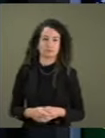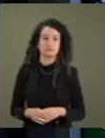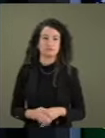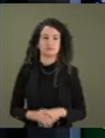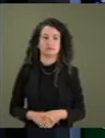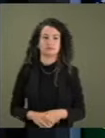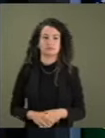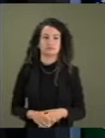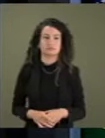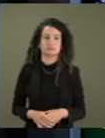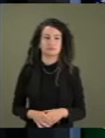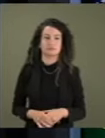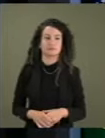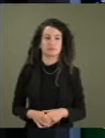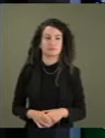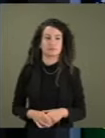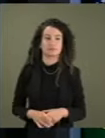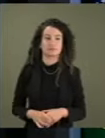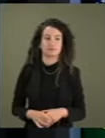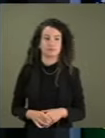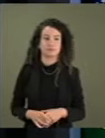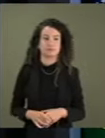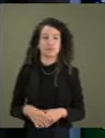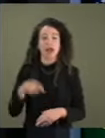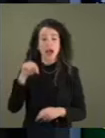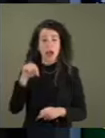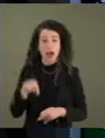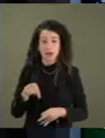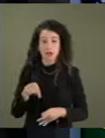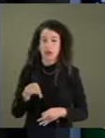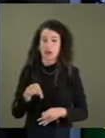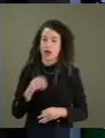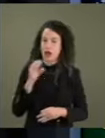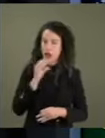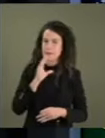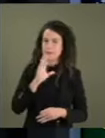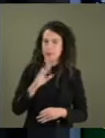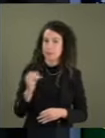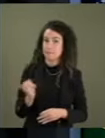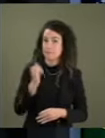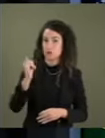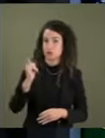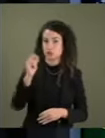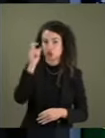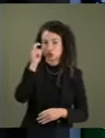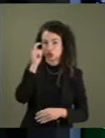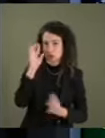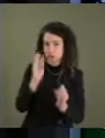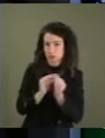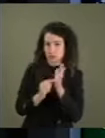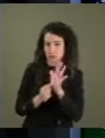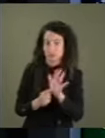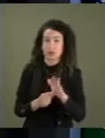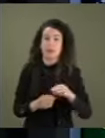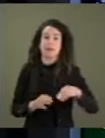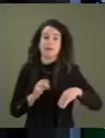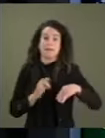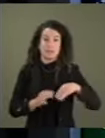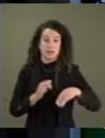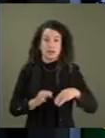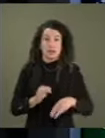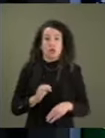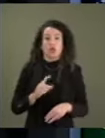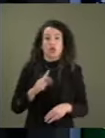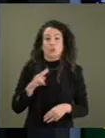Aqui cabe uma breve, mas importante observação. O ministro Luiz Roberto Barroso,